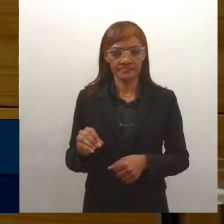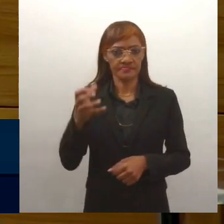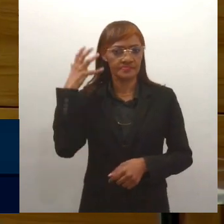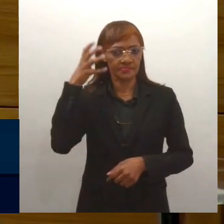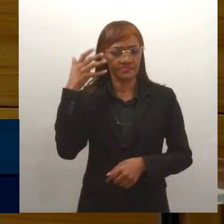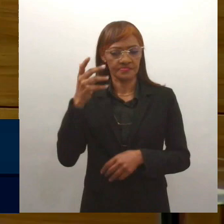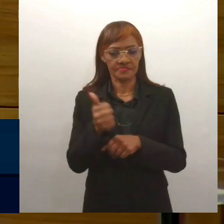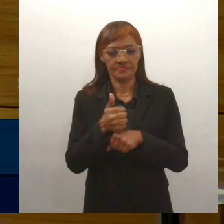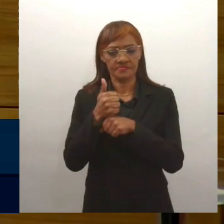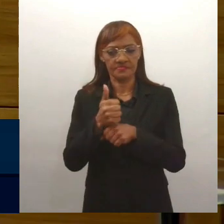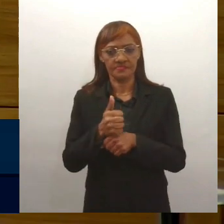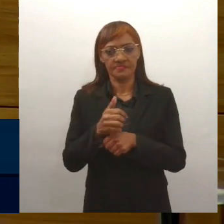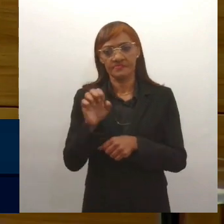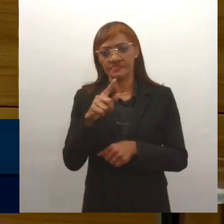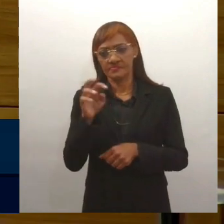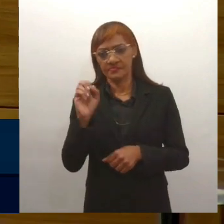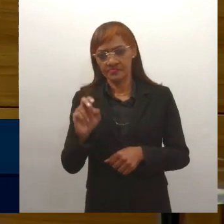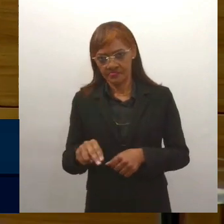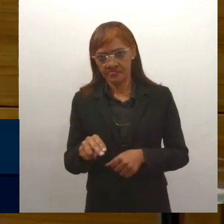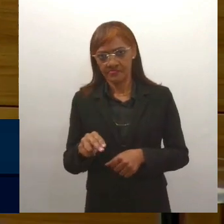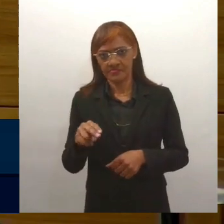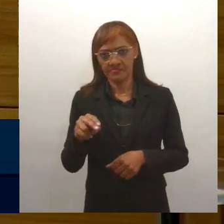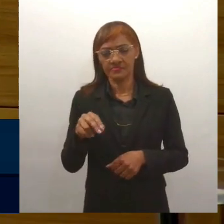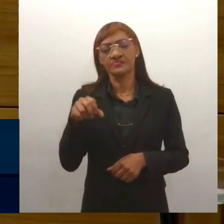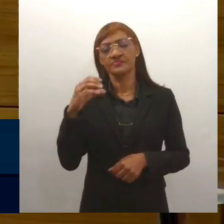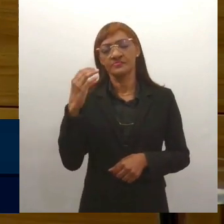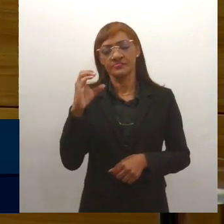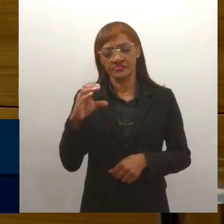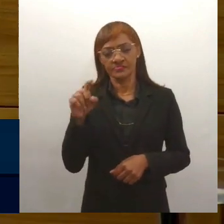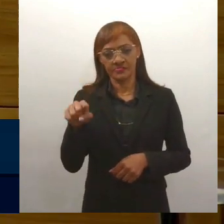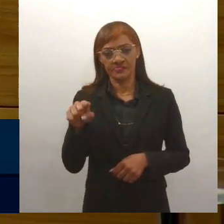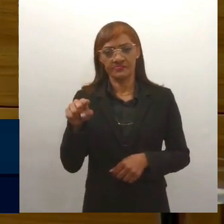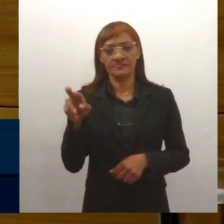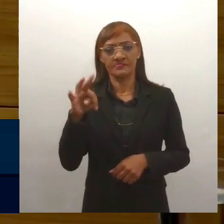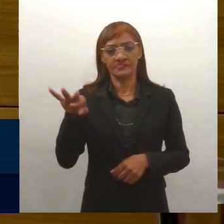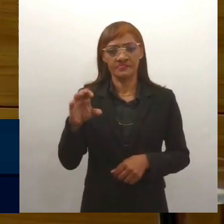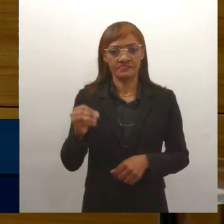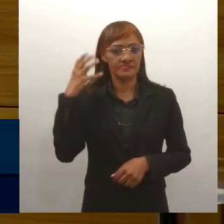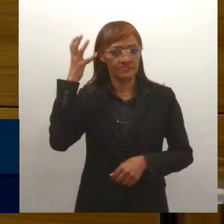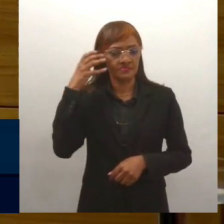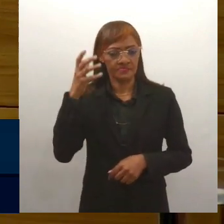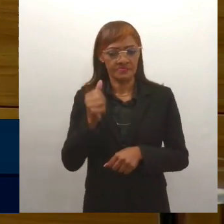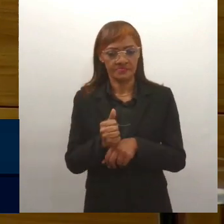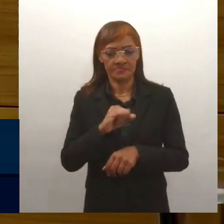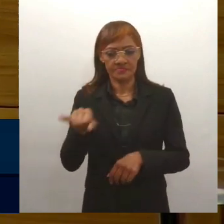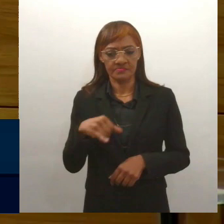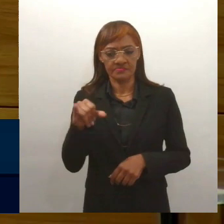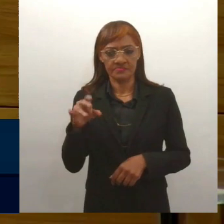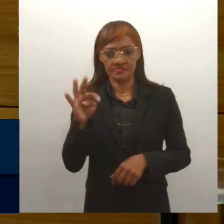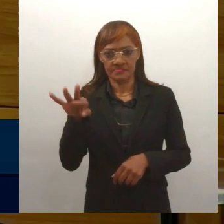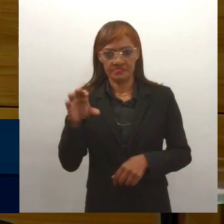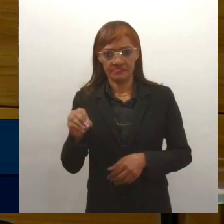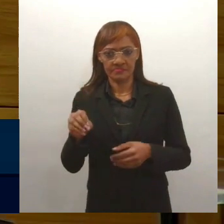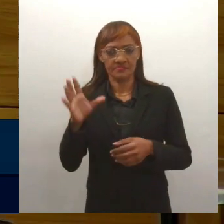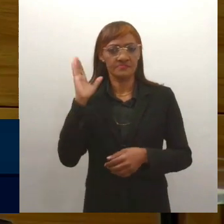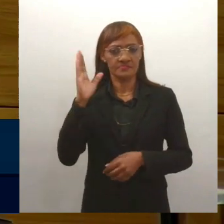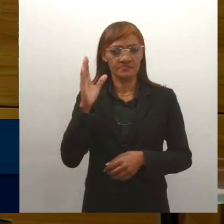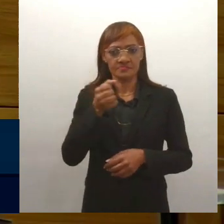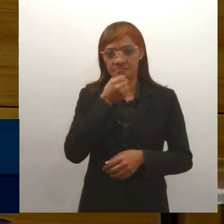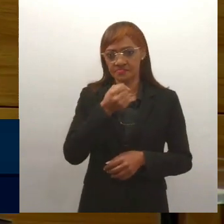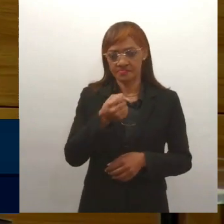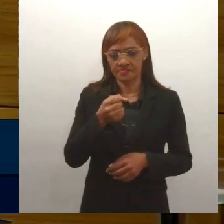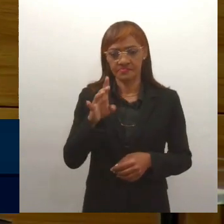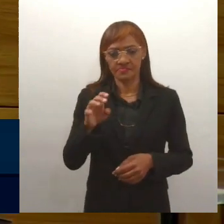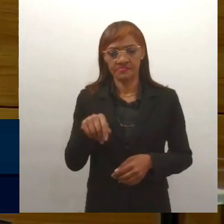dos Santos, radialista; José Raimundo de Moraes Filho, jornalista; Jéssica Cruz Santos, jornalista; Luiz Carlos